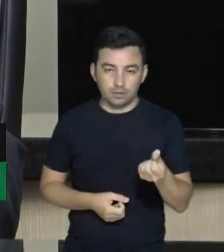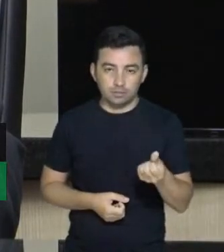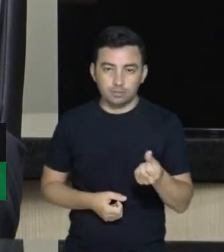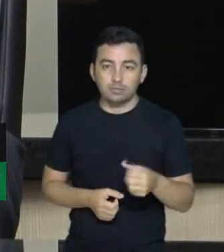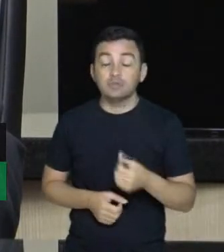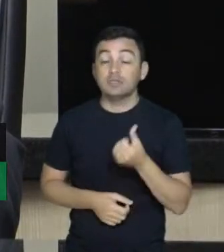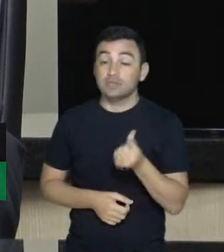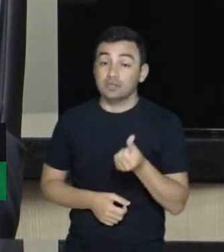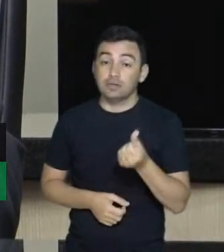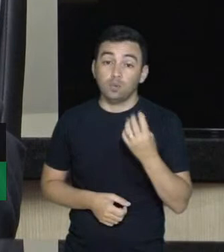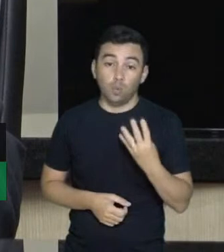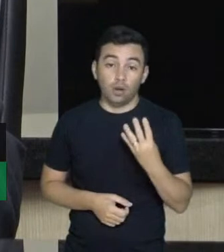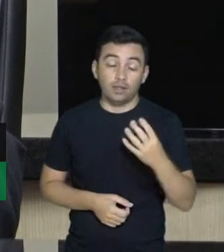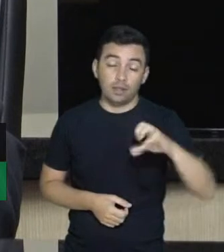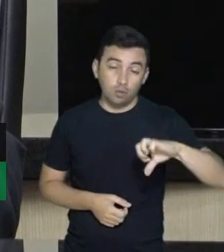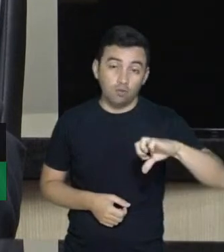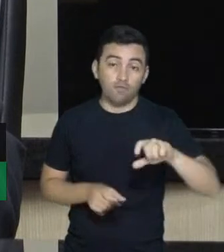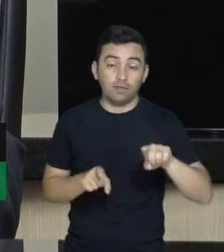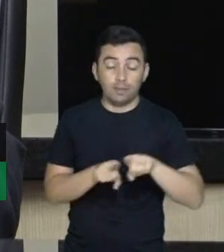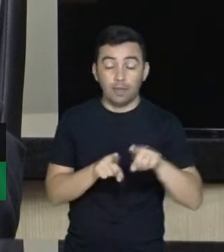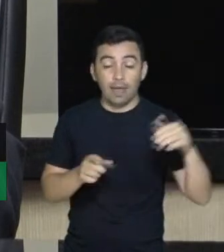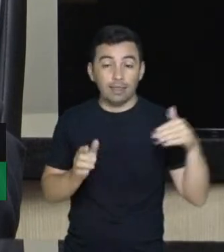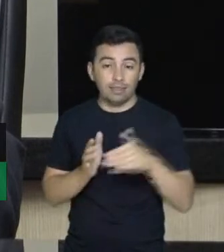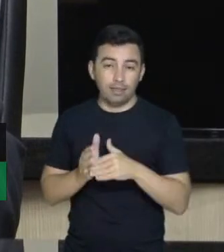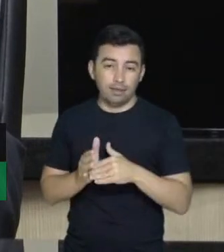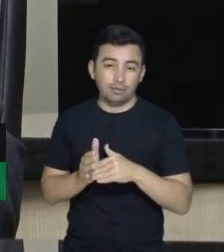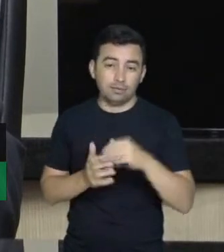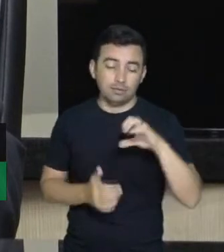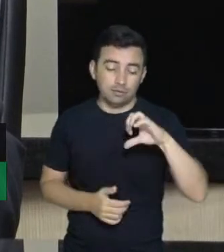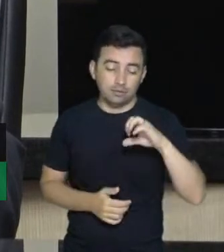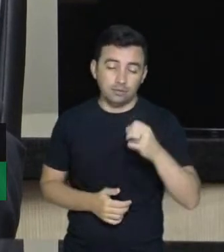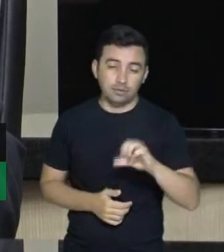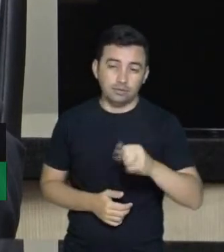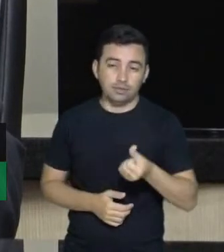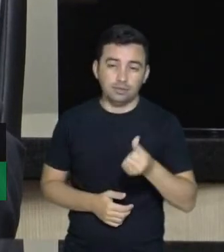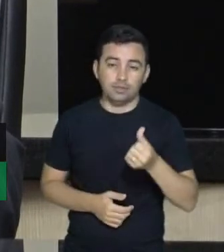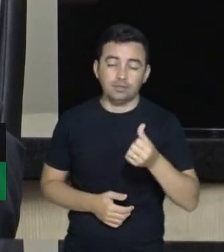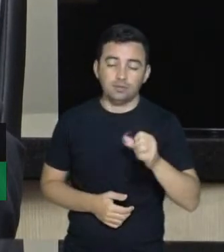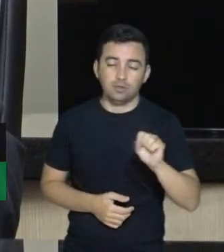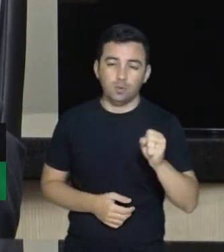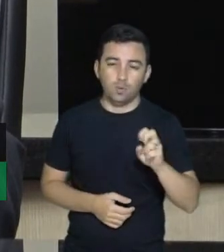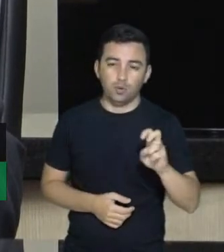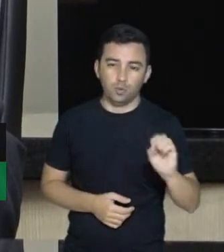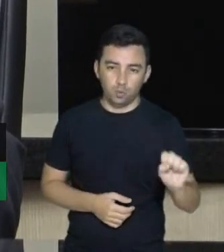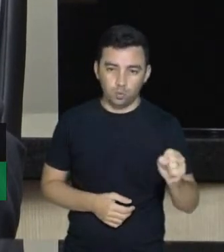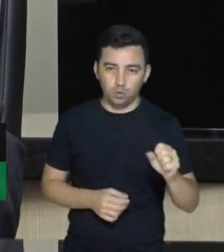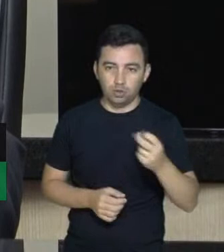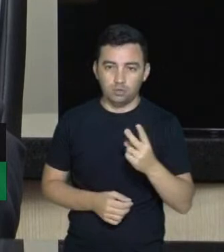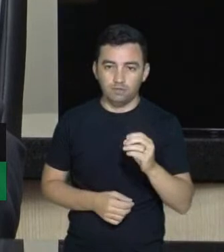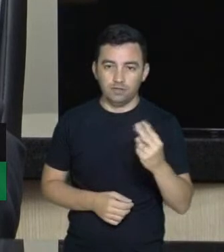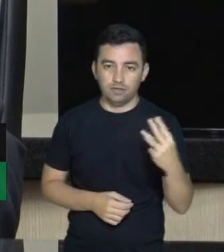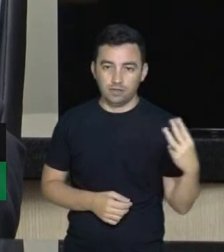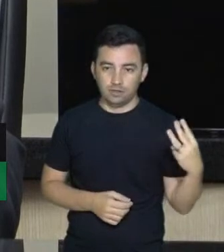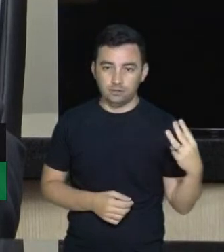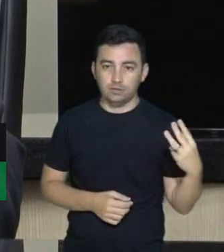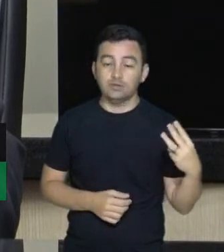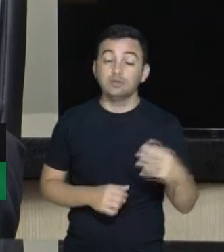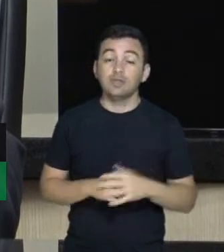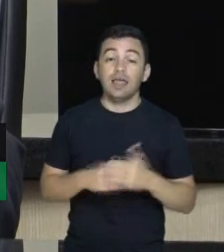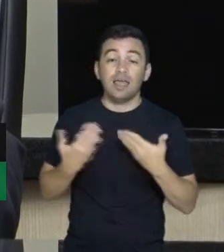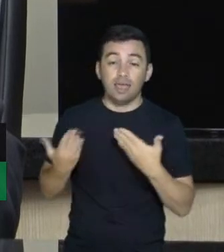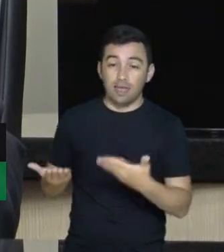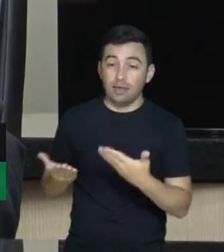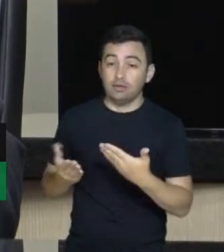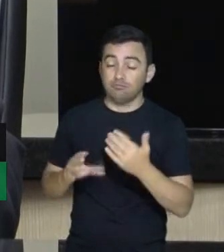649 a 658-2023, e comunicou que encaminhará aos